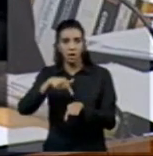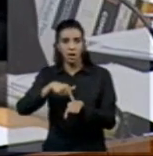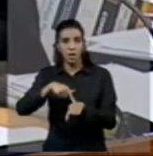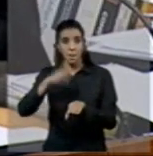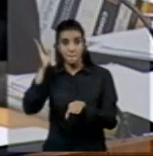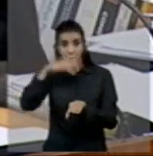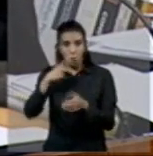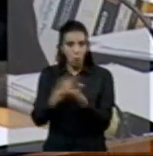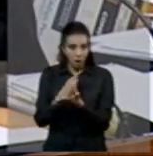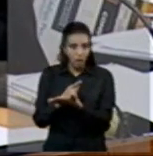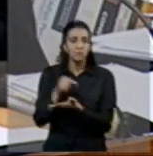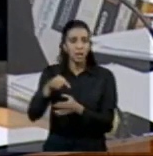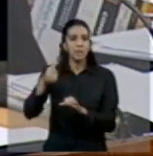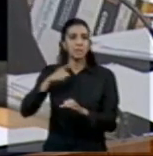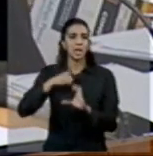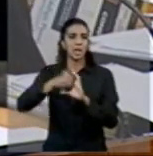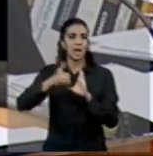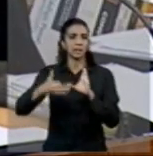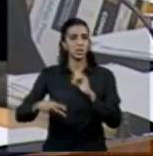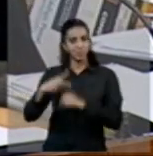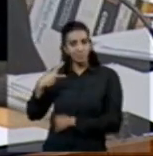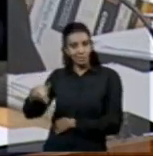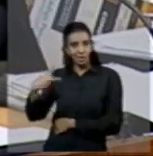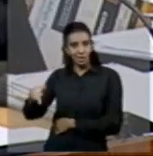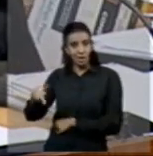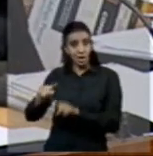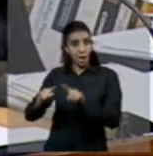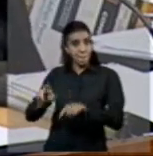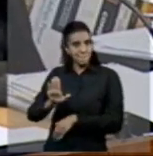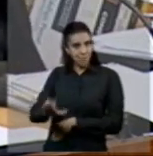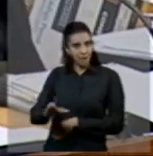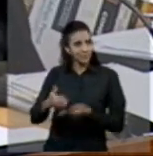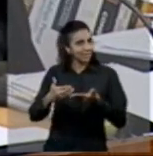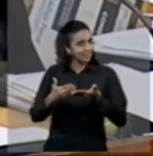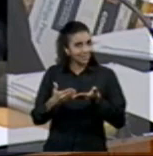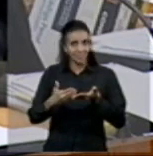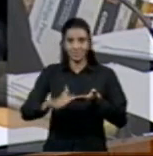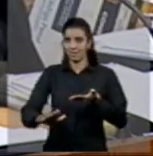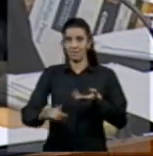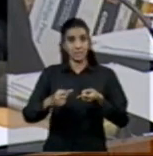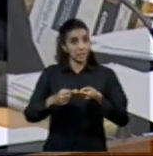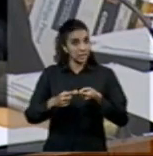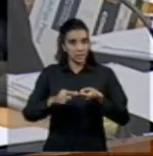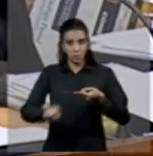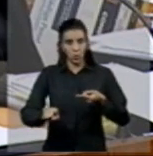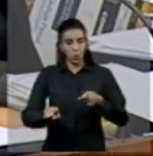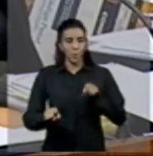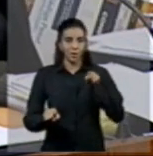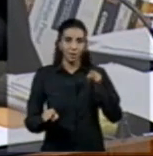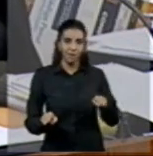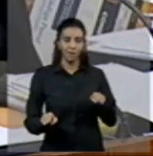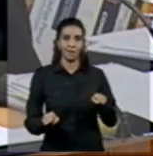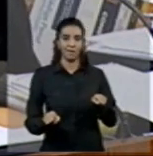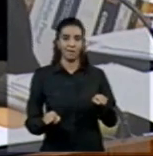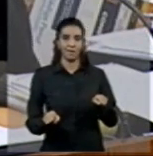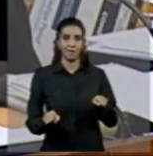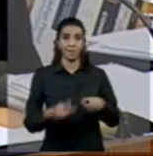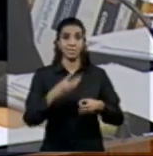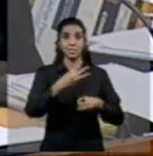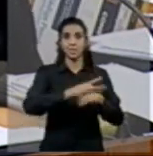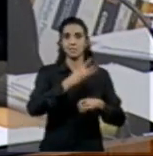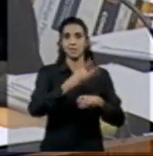de obra ilícita, que não se confunde em momento algum com